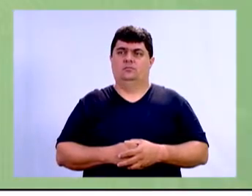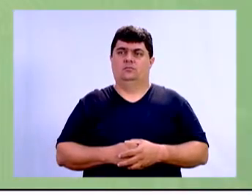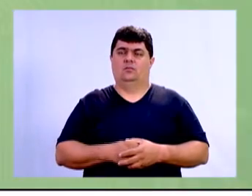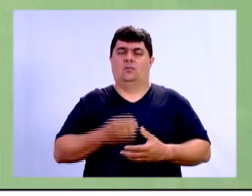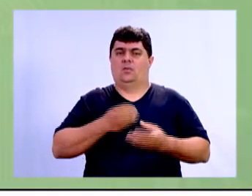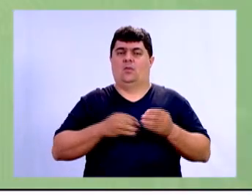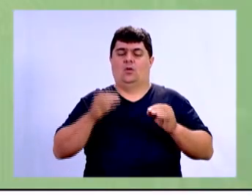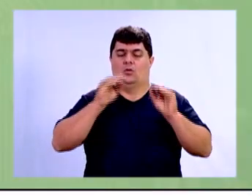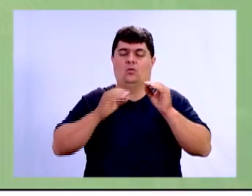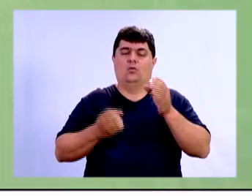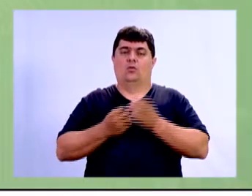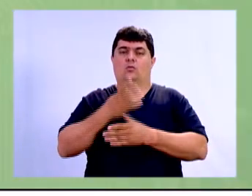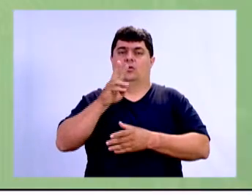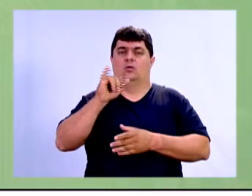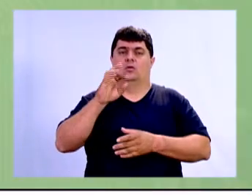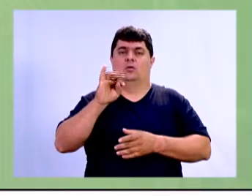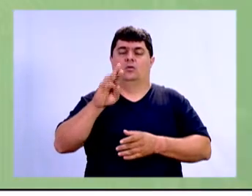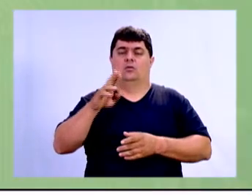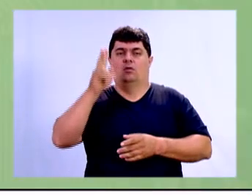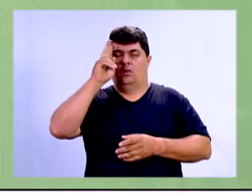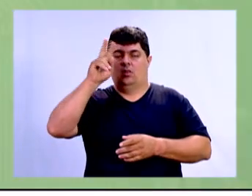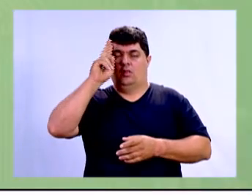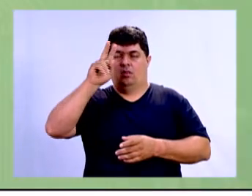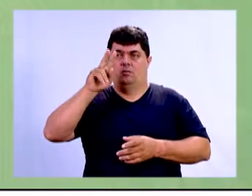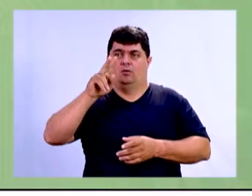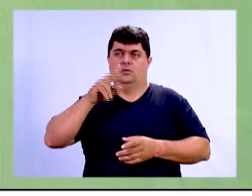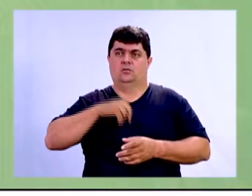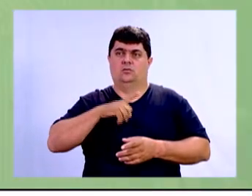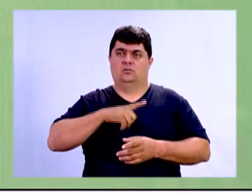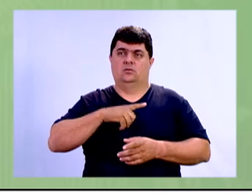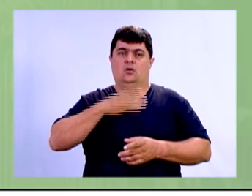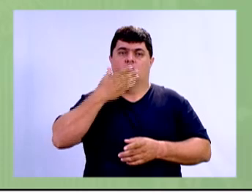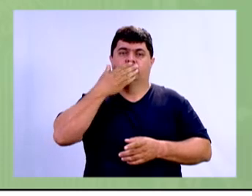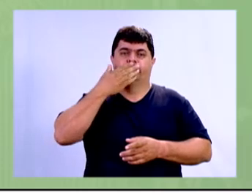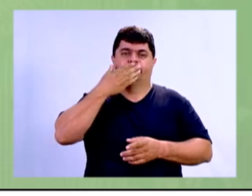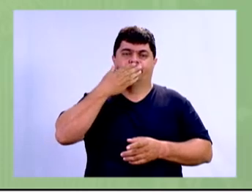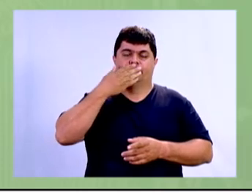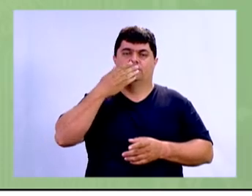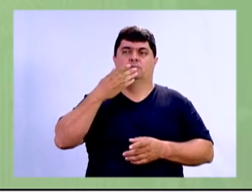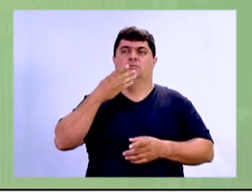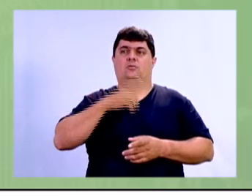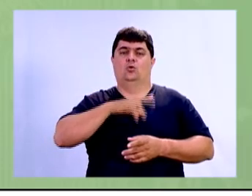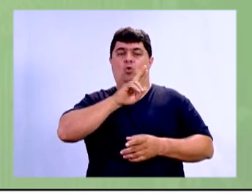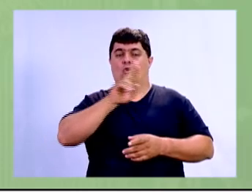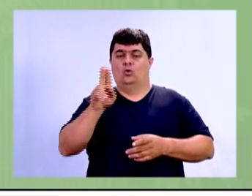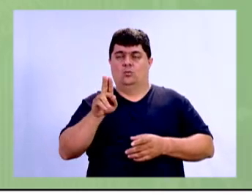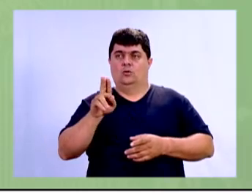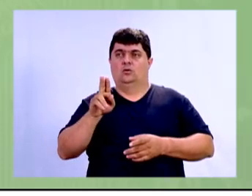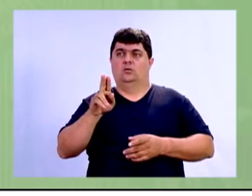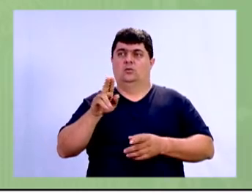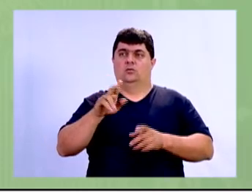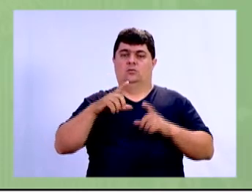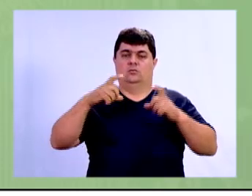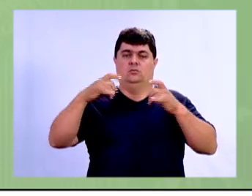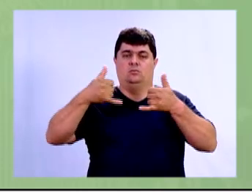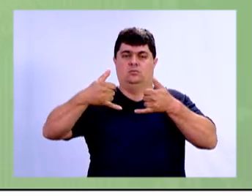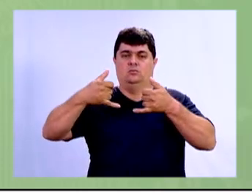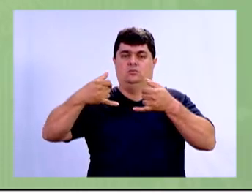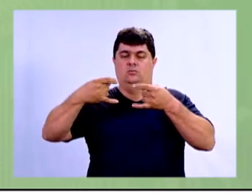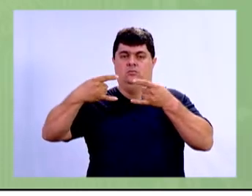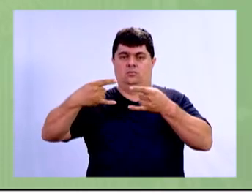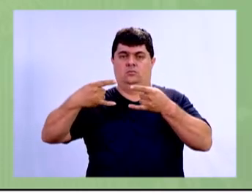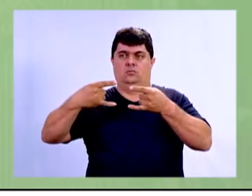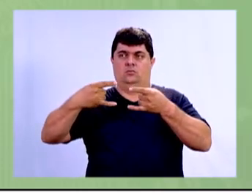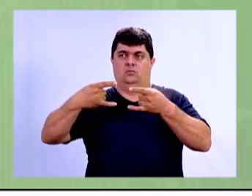Como é que a gente cria um vetor? Vamos relembrar aqui. Você define o tipo do dado, o nome do vetor, o abre e fecha